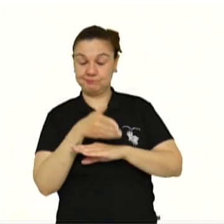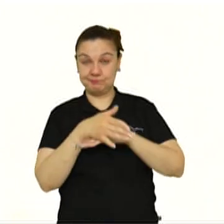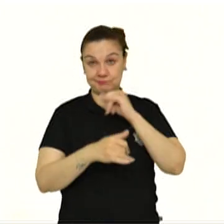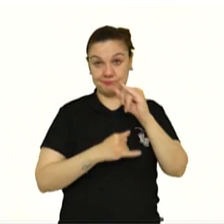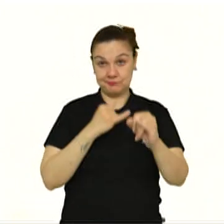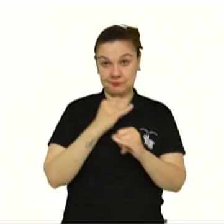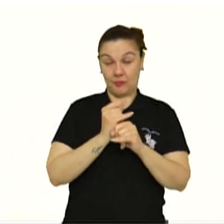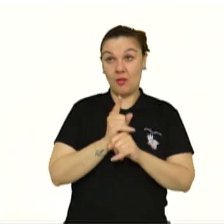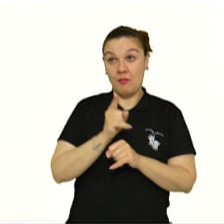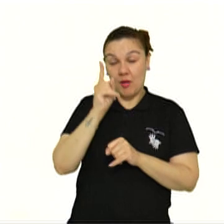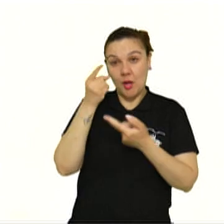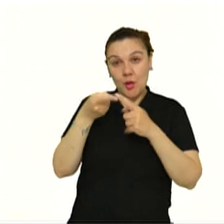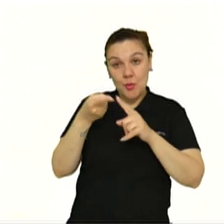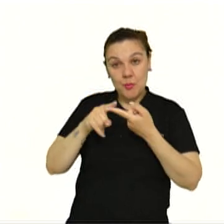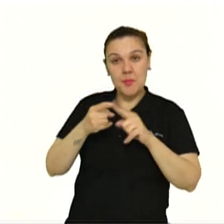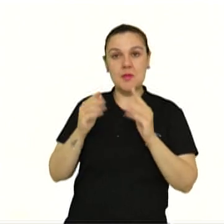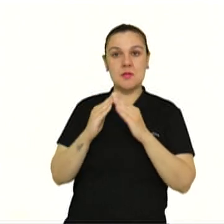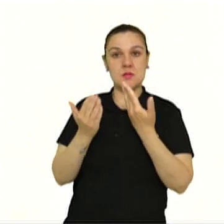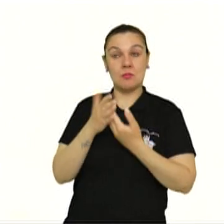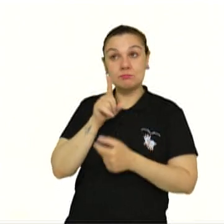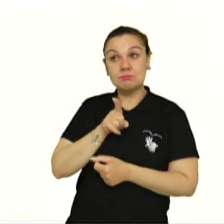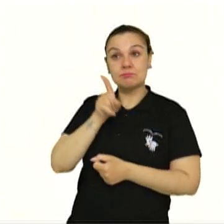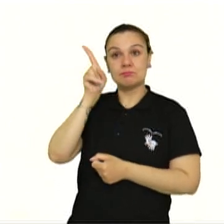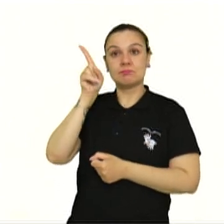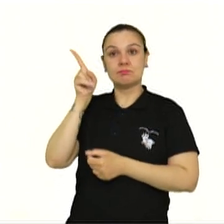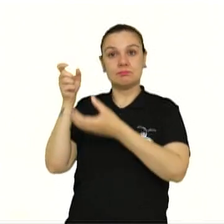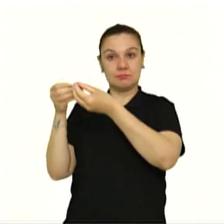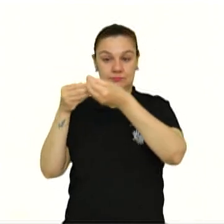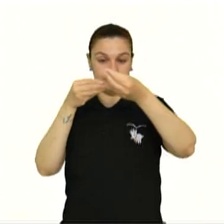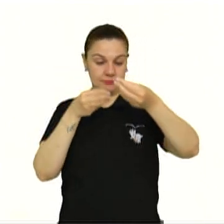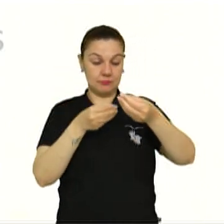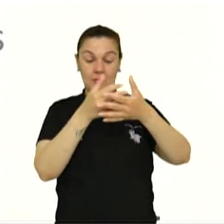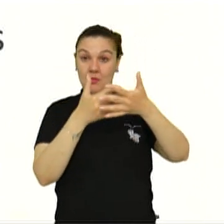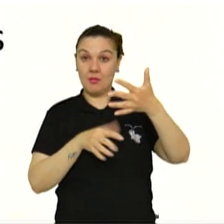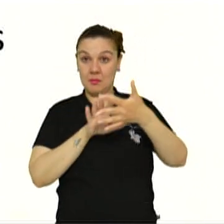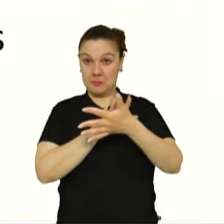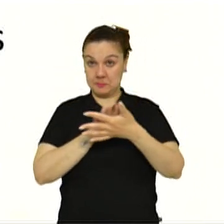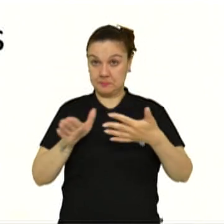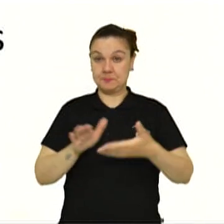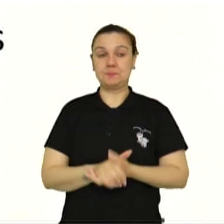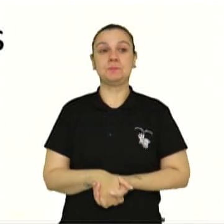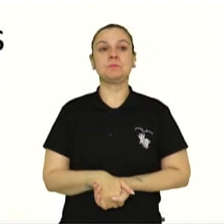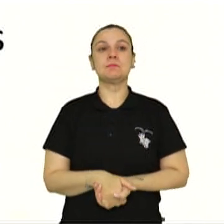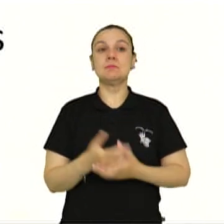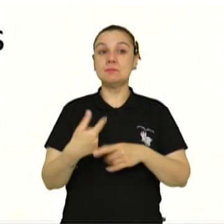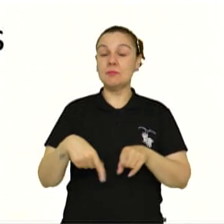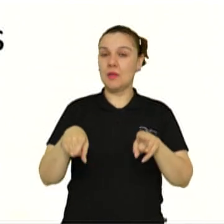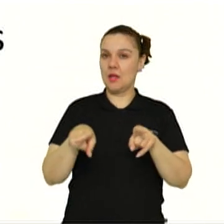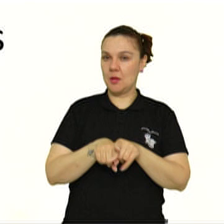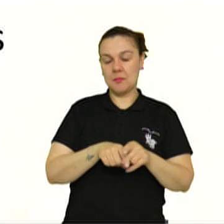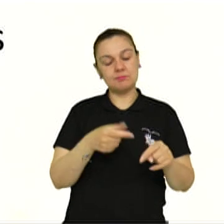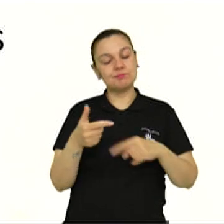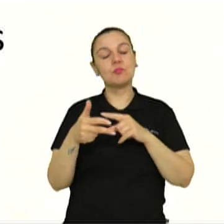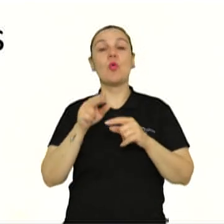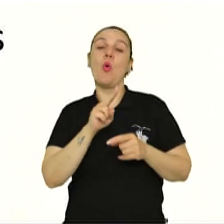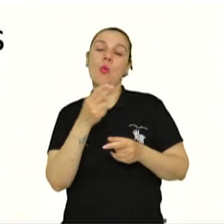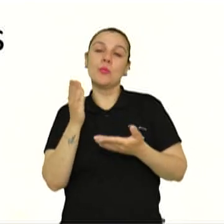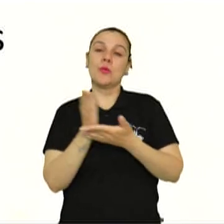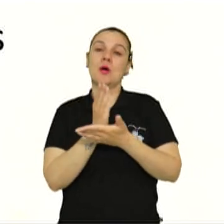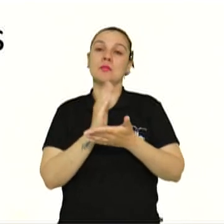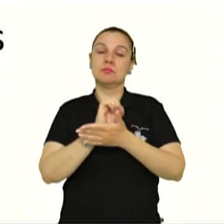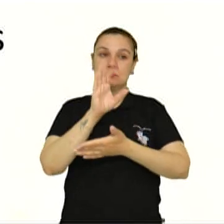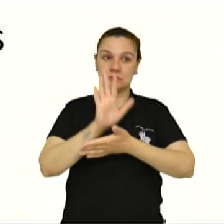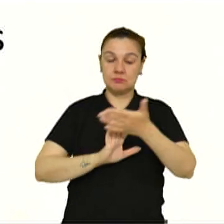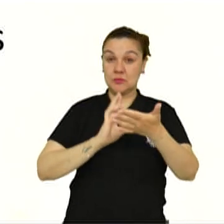você pode buscar as atividades impressas na escola conforme a escala que foi disponibilizada. E também tem a alternativa de levar o caderno com